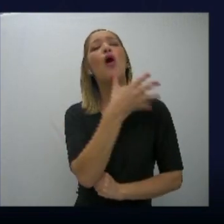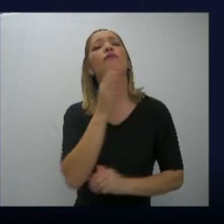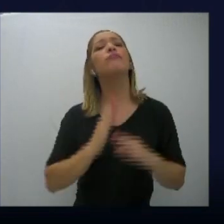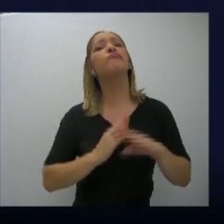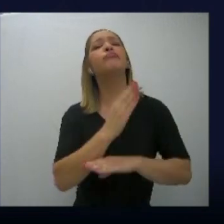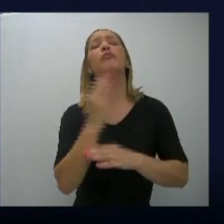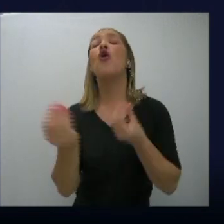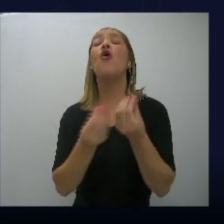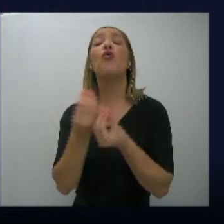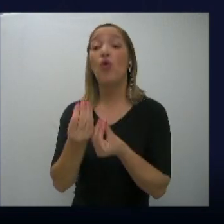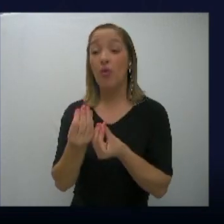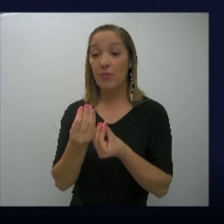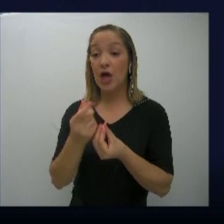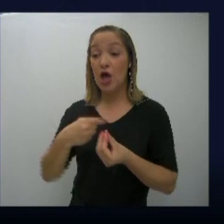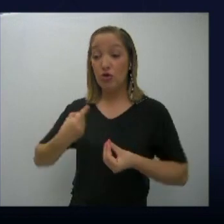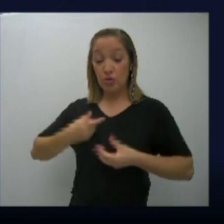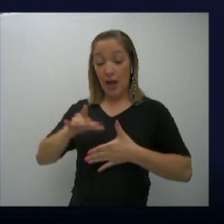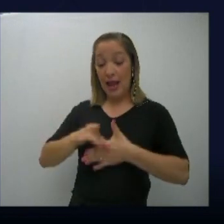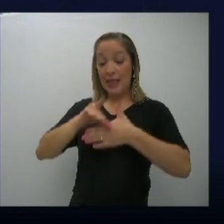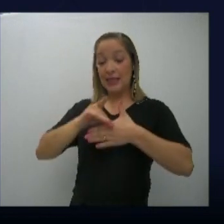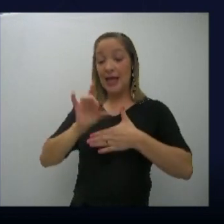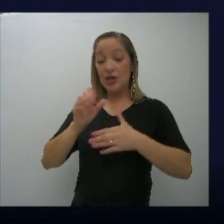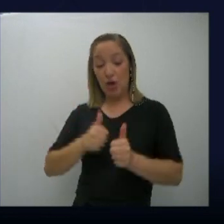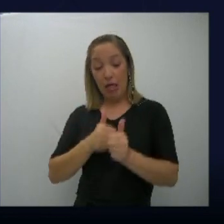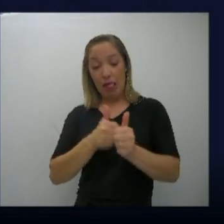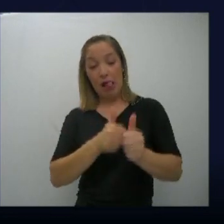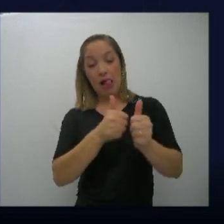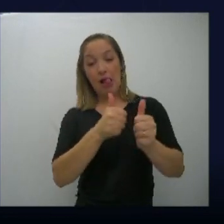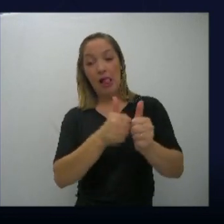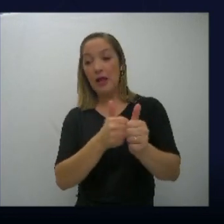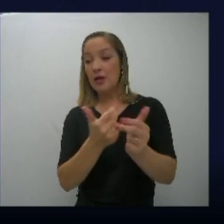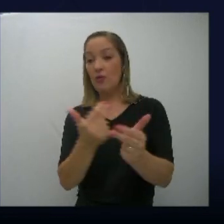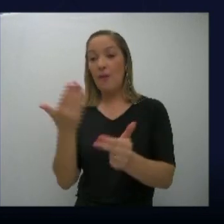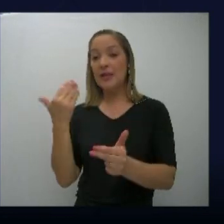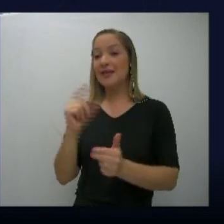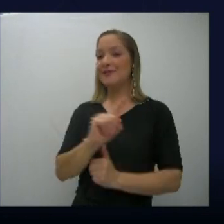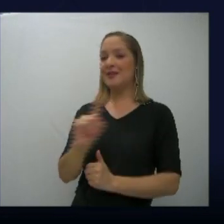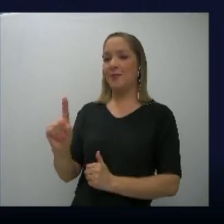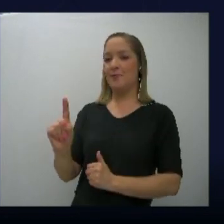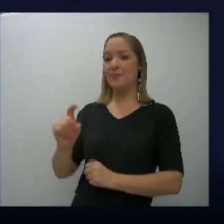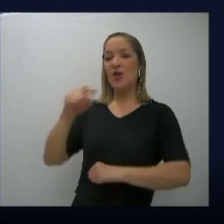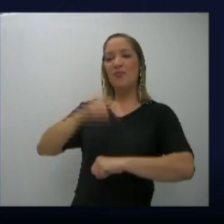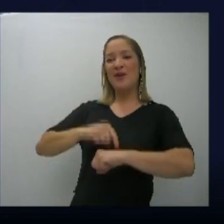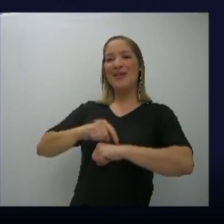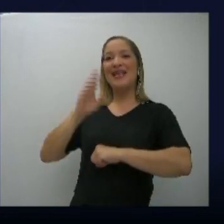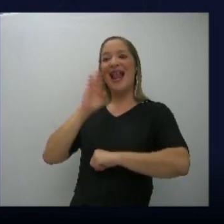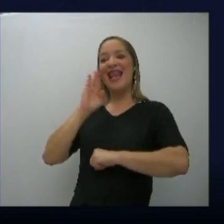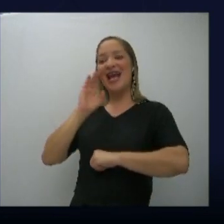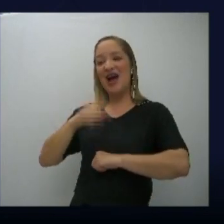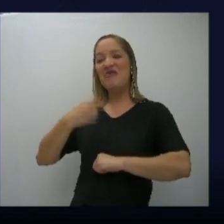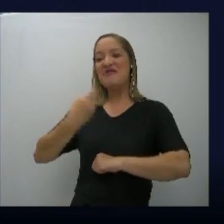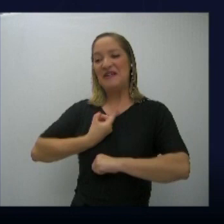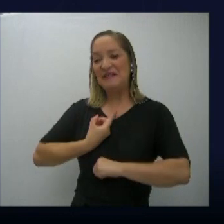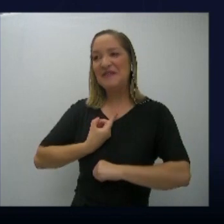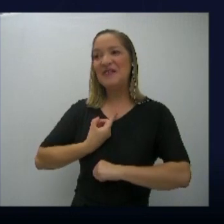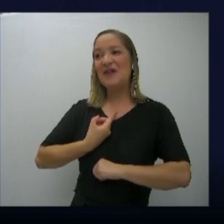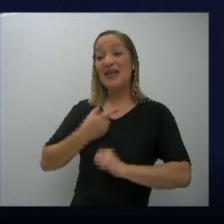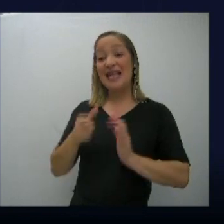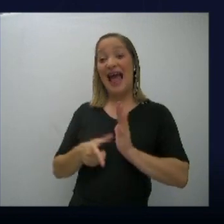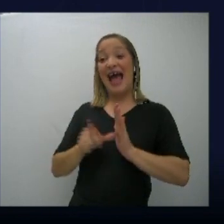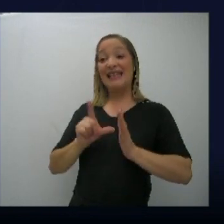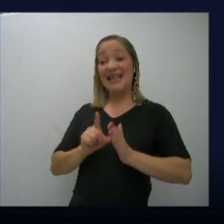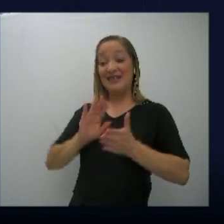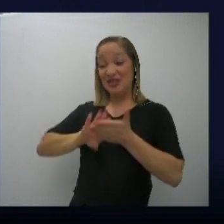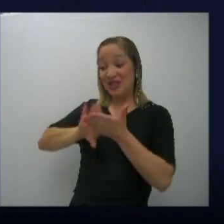crescimento EA gente tem que liderar e não só seguir com o Brasil não seguindo passado momento super legal de retirou um pouco de atraso